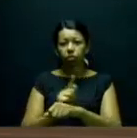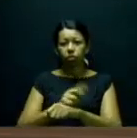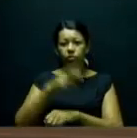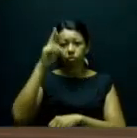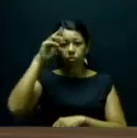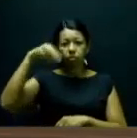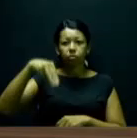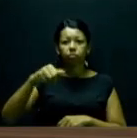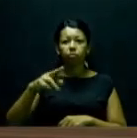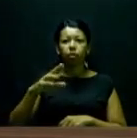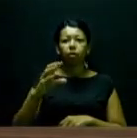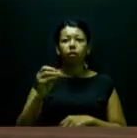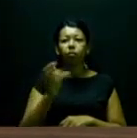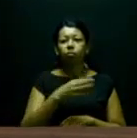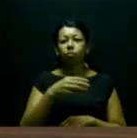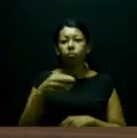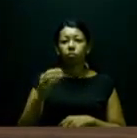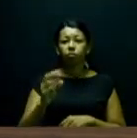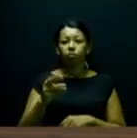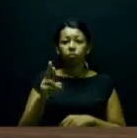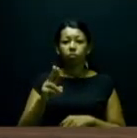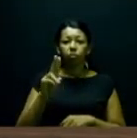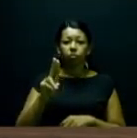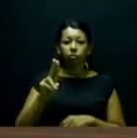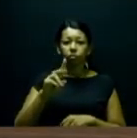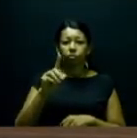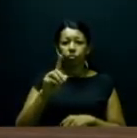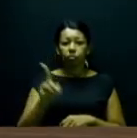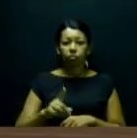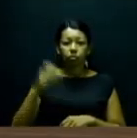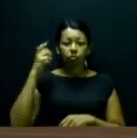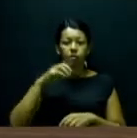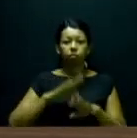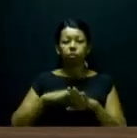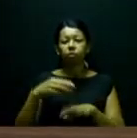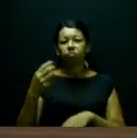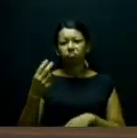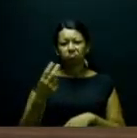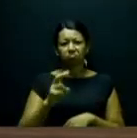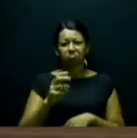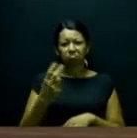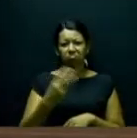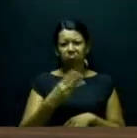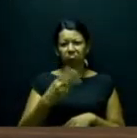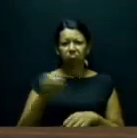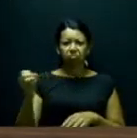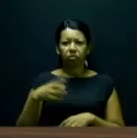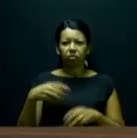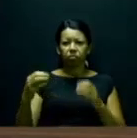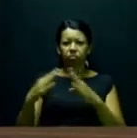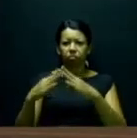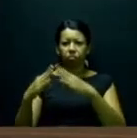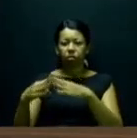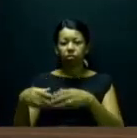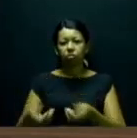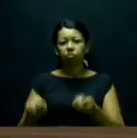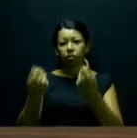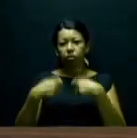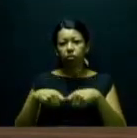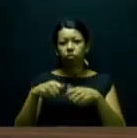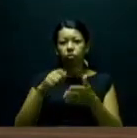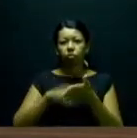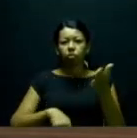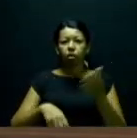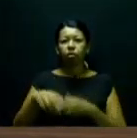senhor Marco Cruz, a CMT adquiriu 53 novos abrigos. Informaram que o valor do contrato dos radares é de mais